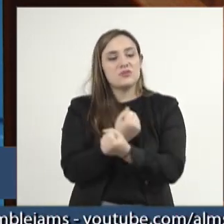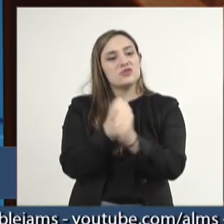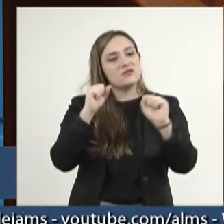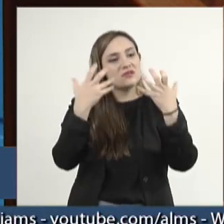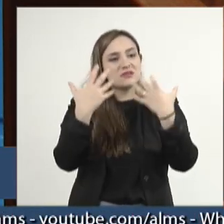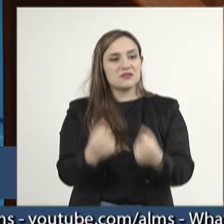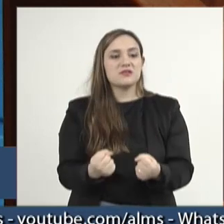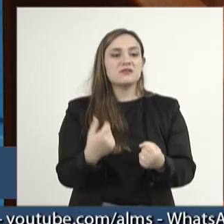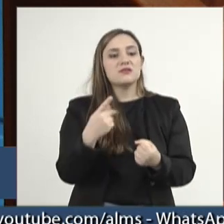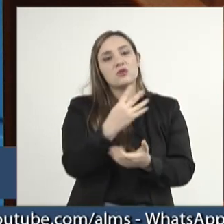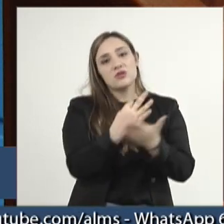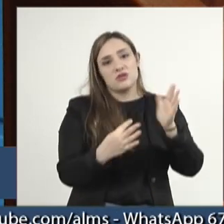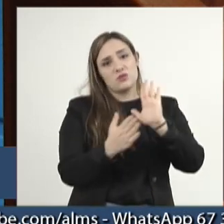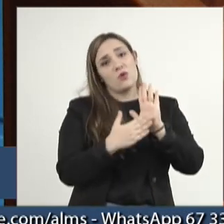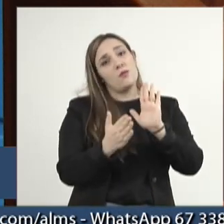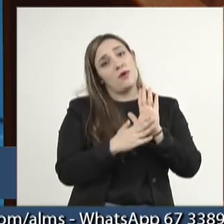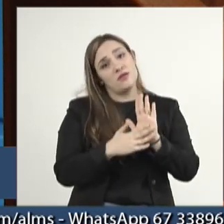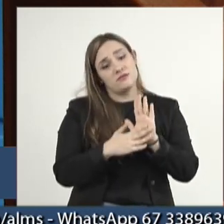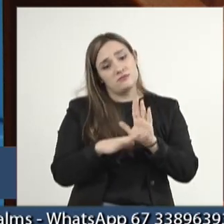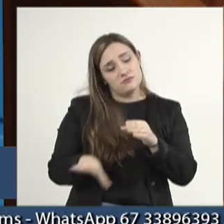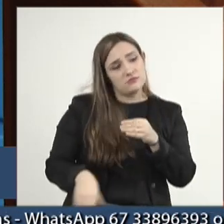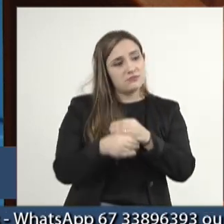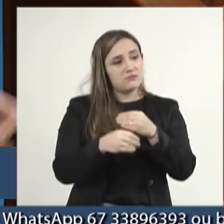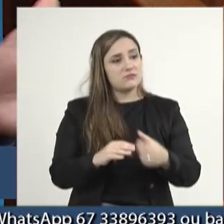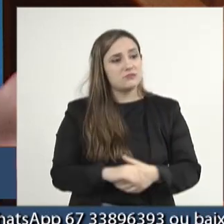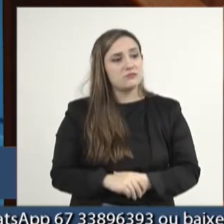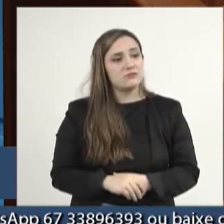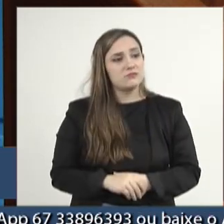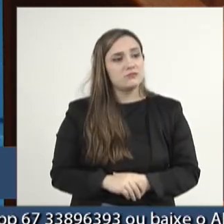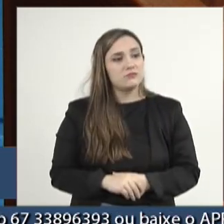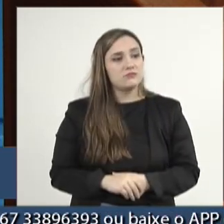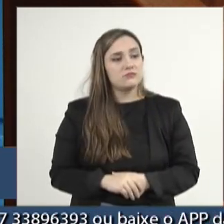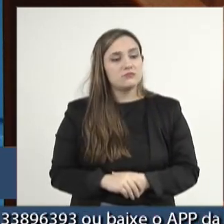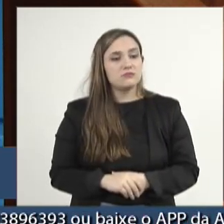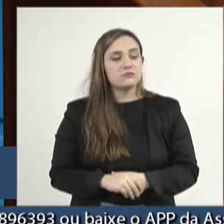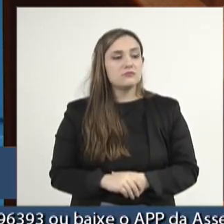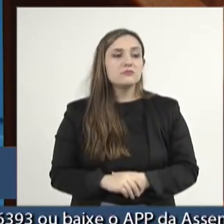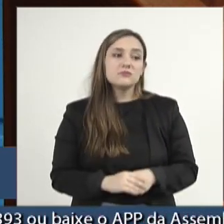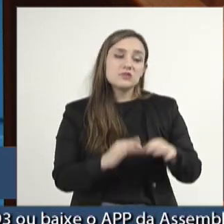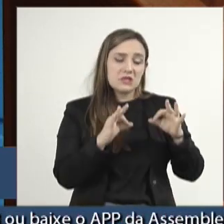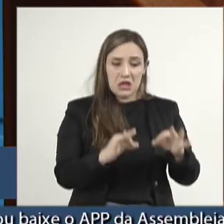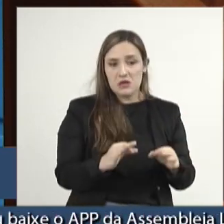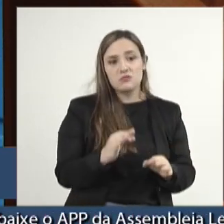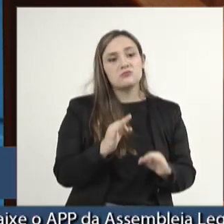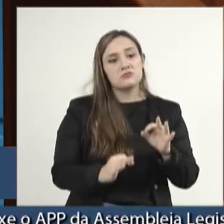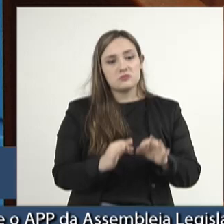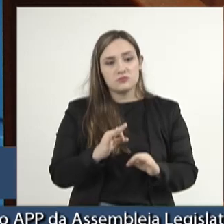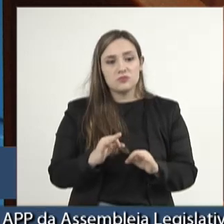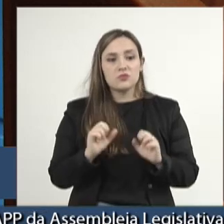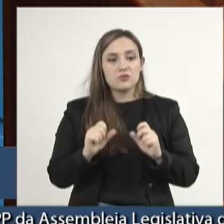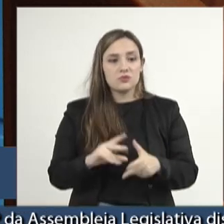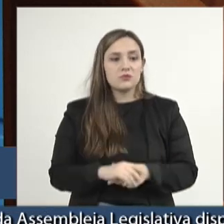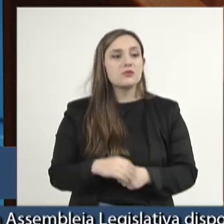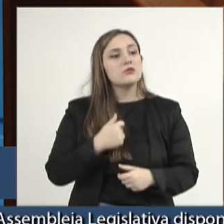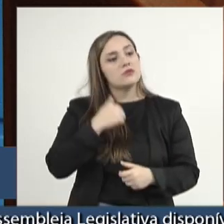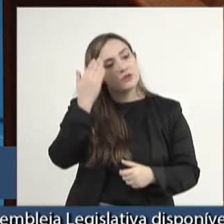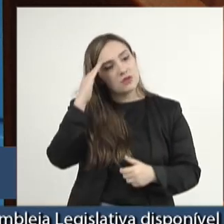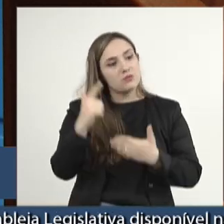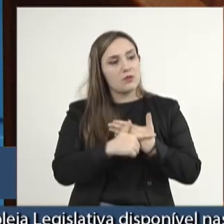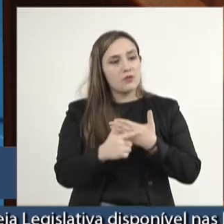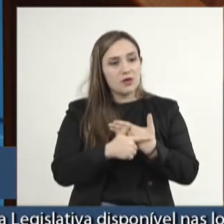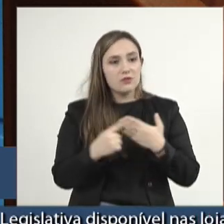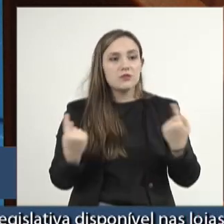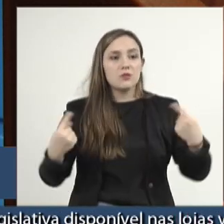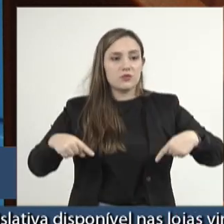adotarmos essa contribuição de Vossa Excelência, ainda que justo, ainda que legítimo, entendo o papel da minoria, o papel